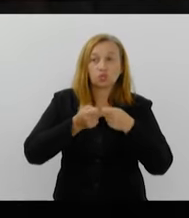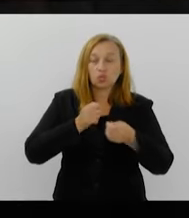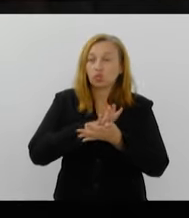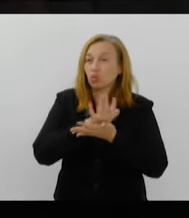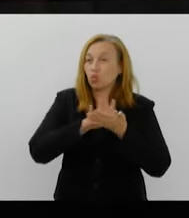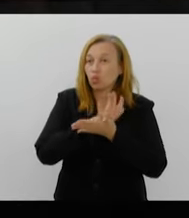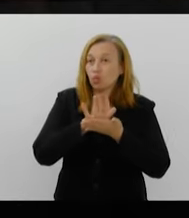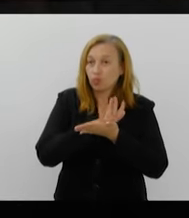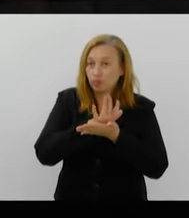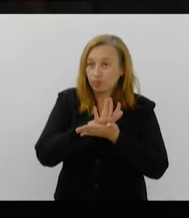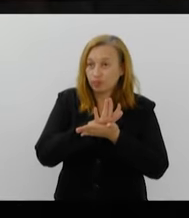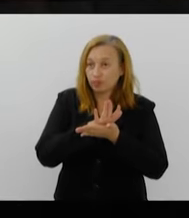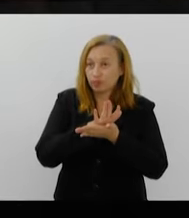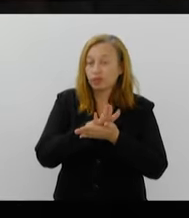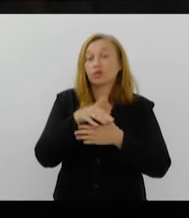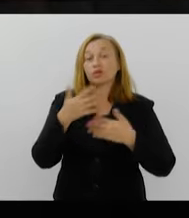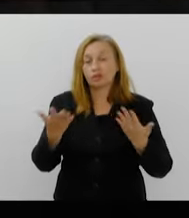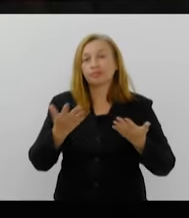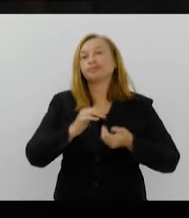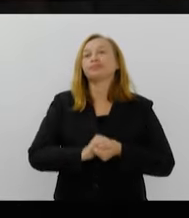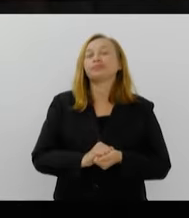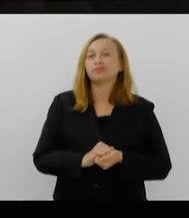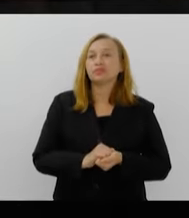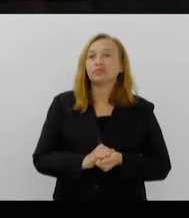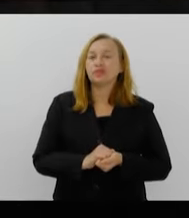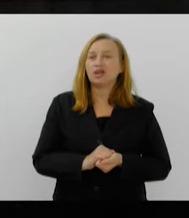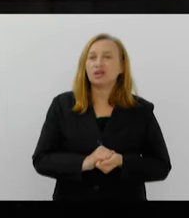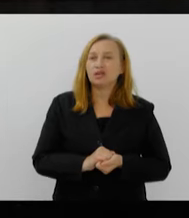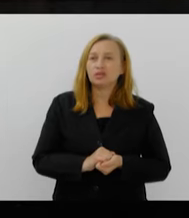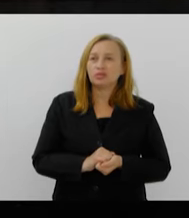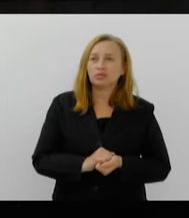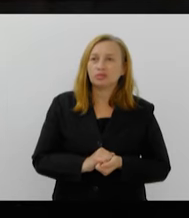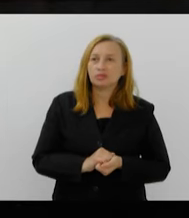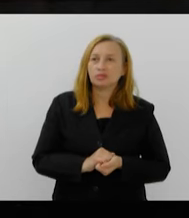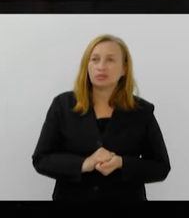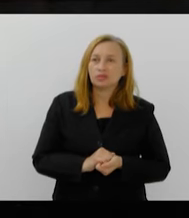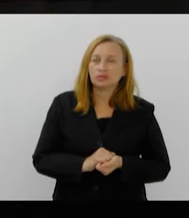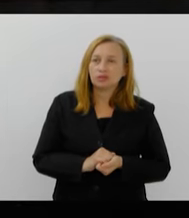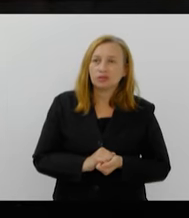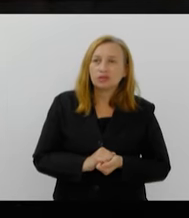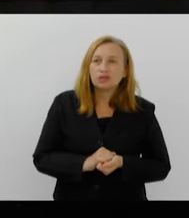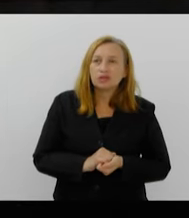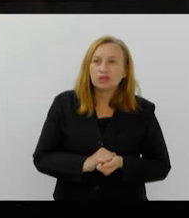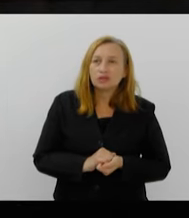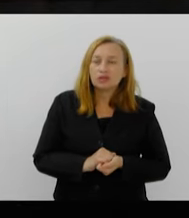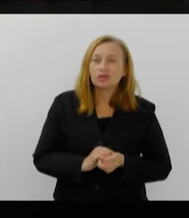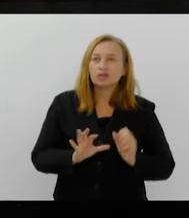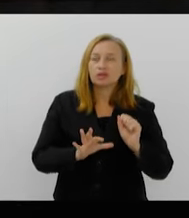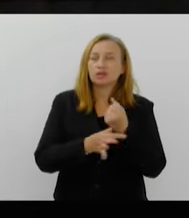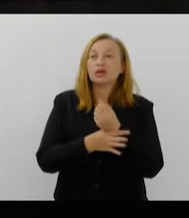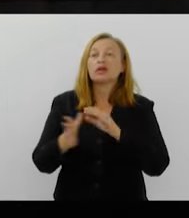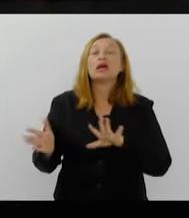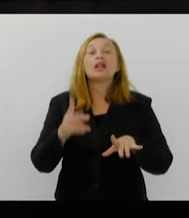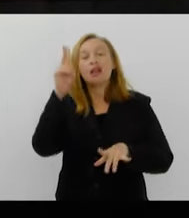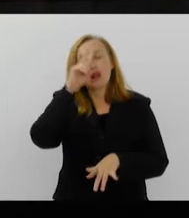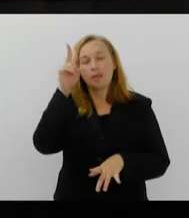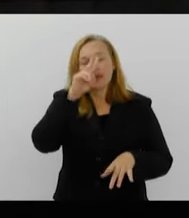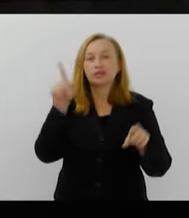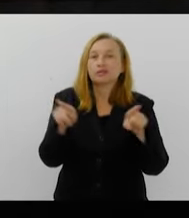fora do que se mais precisa, que é a educação, a saúde e a segurança. Lembrando